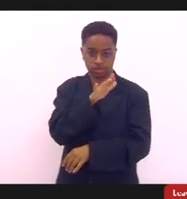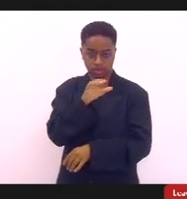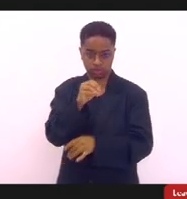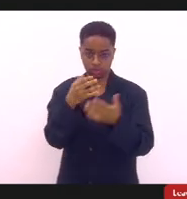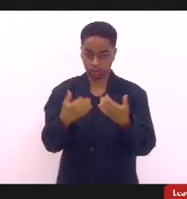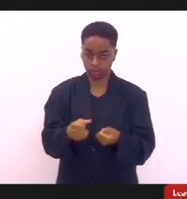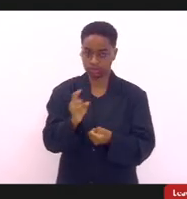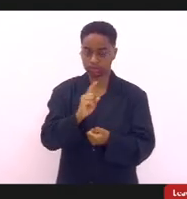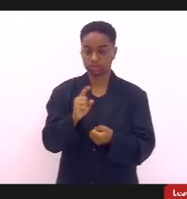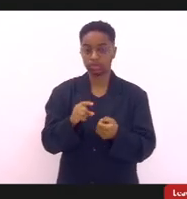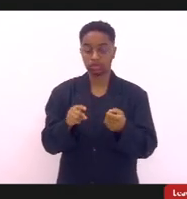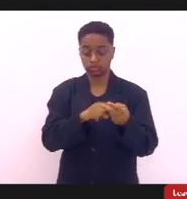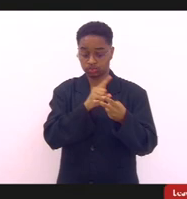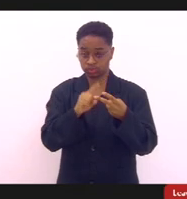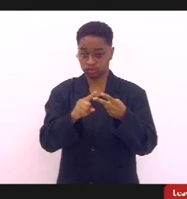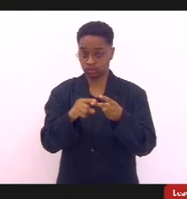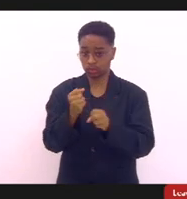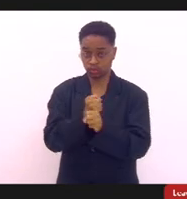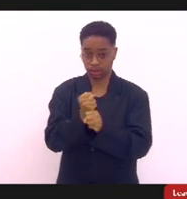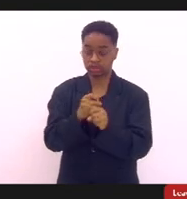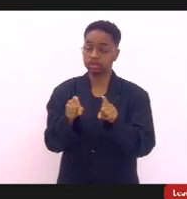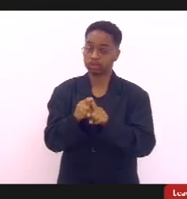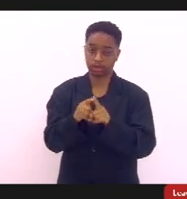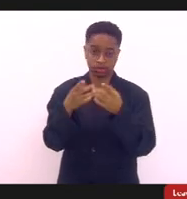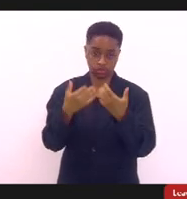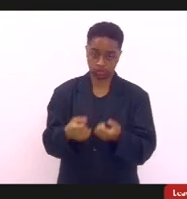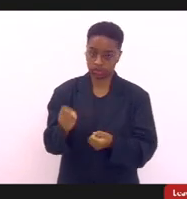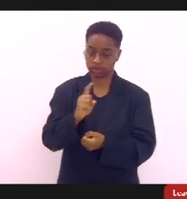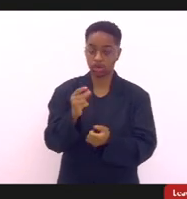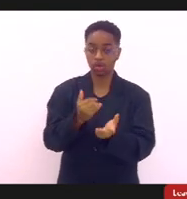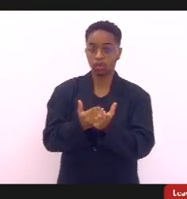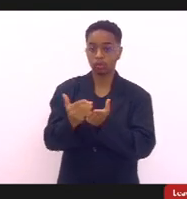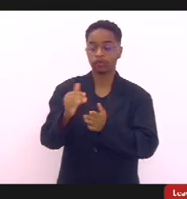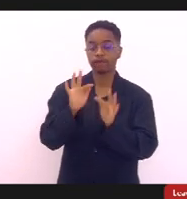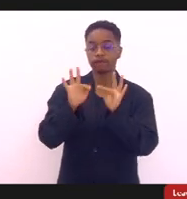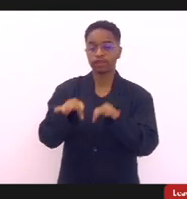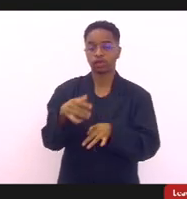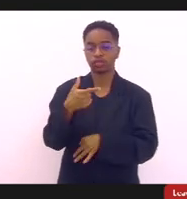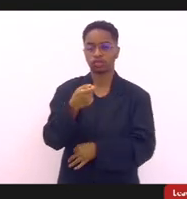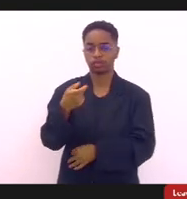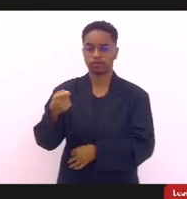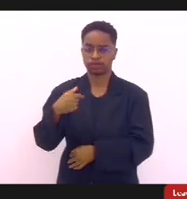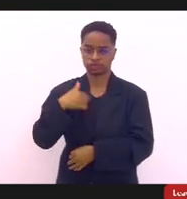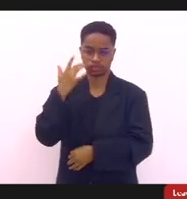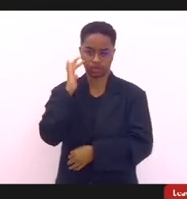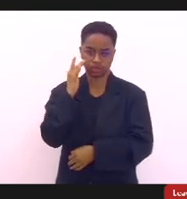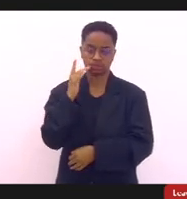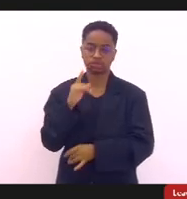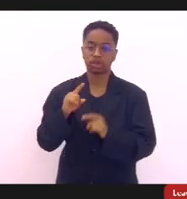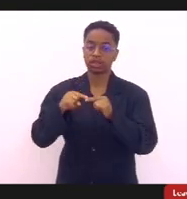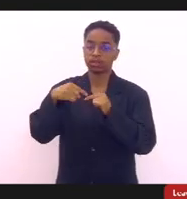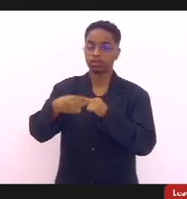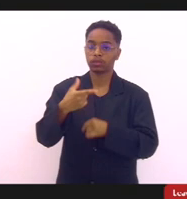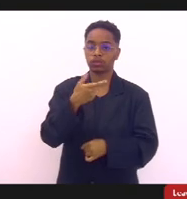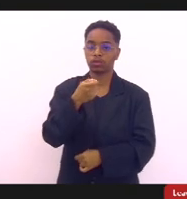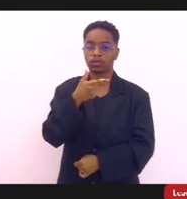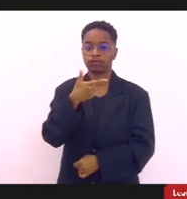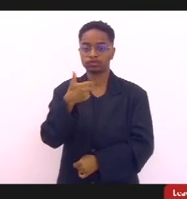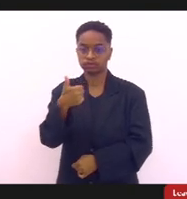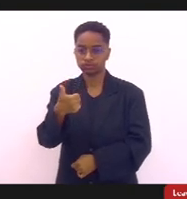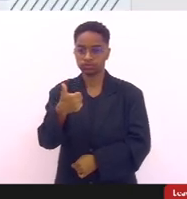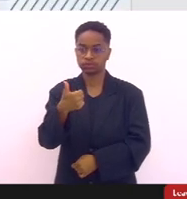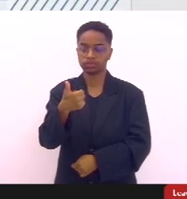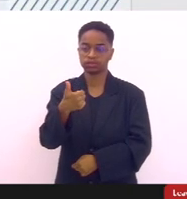município do Rio de Janeiro também ainda não tinha aderido, ele entrou no final de 2020, se não me engano. Em 2021,